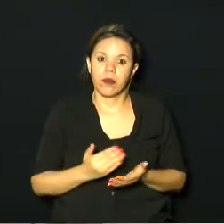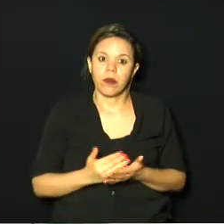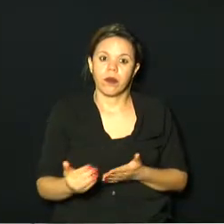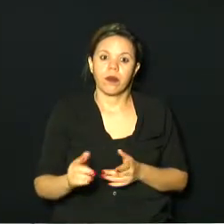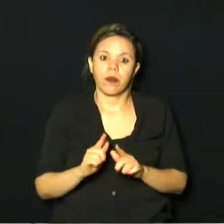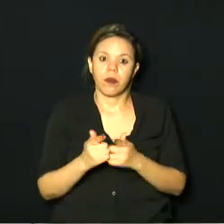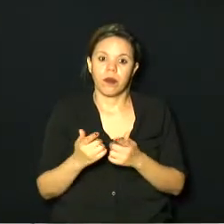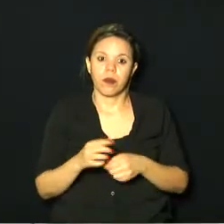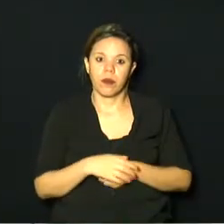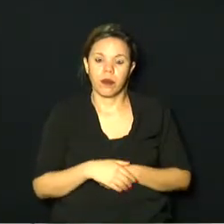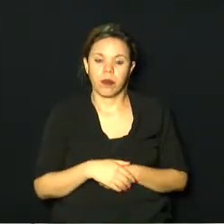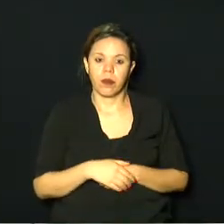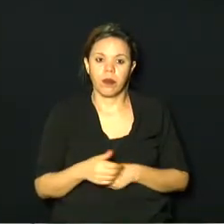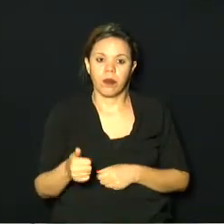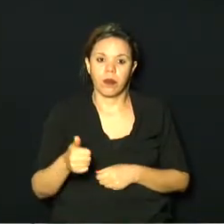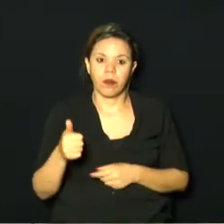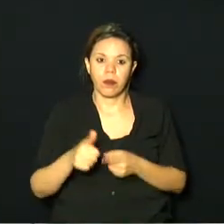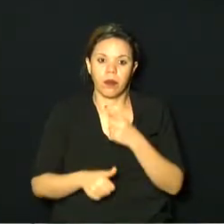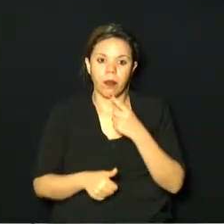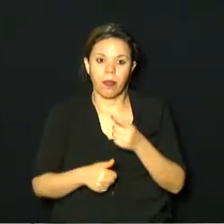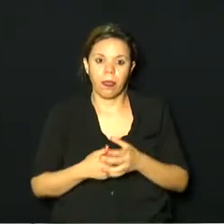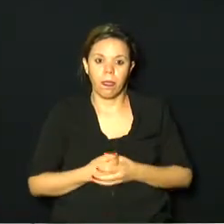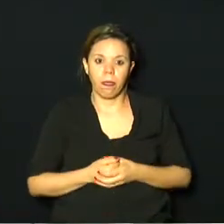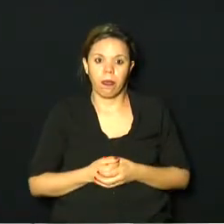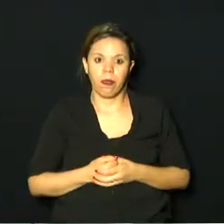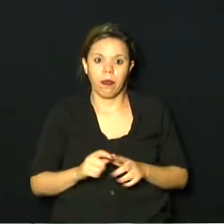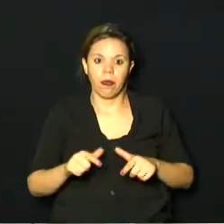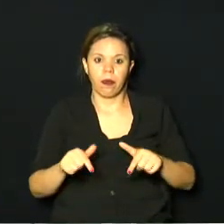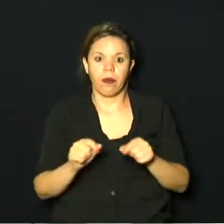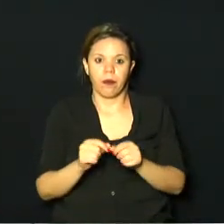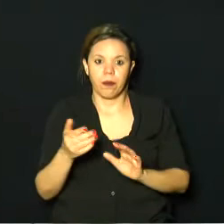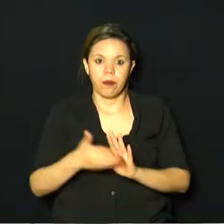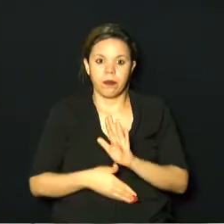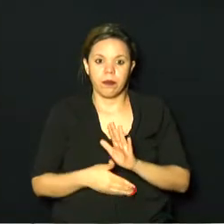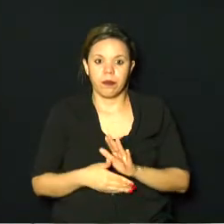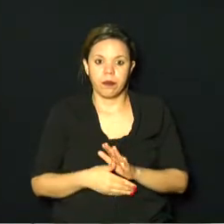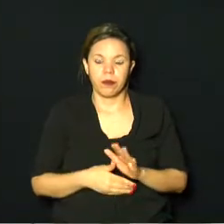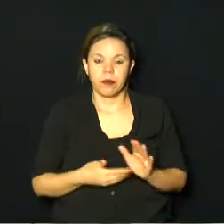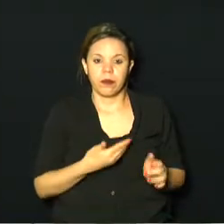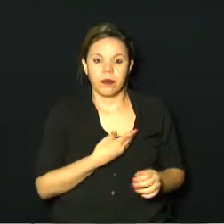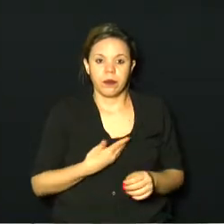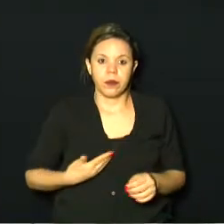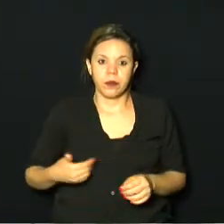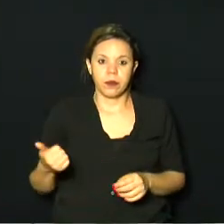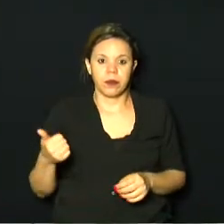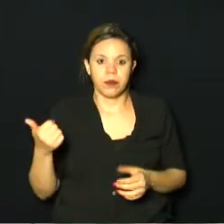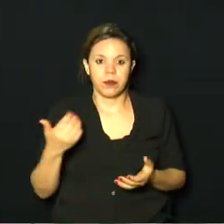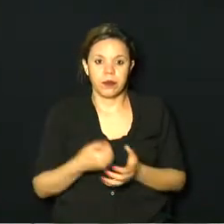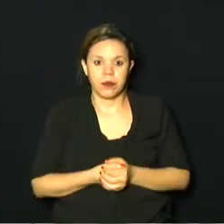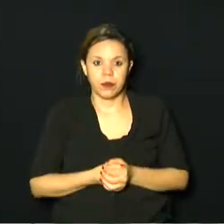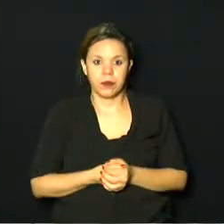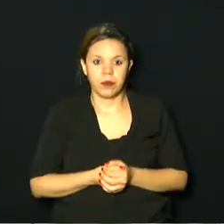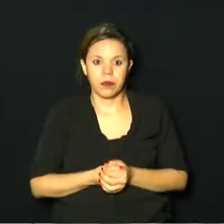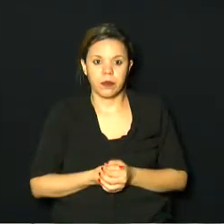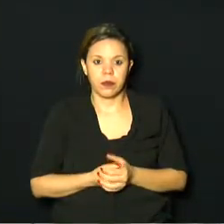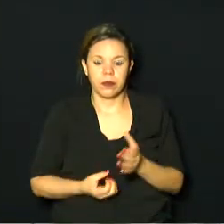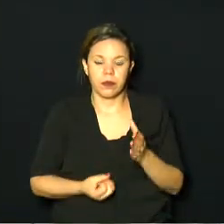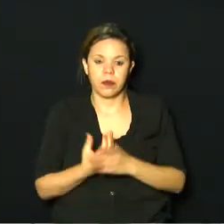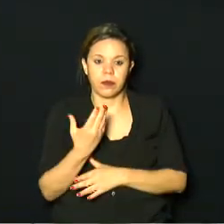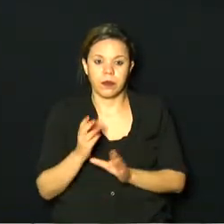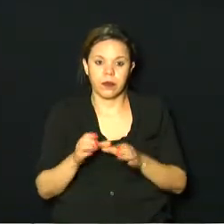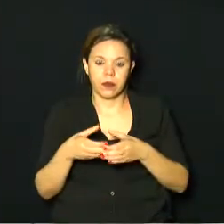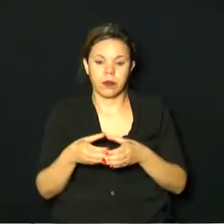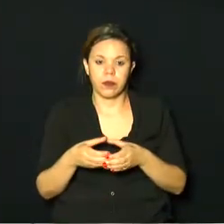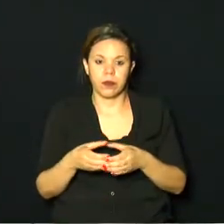gestão, a primeira ação aprovada por esse governo, no seu primeiro mandato, foi criar um grupo